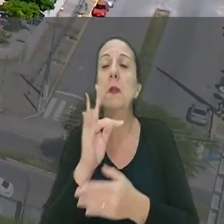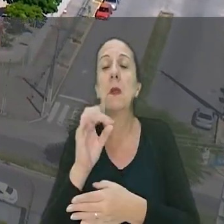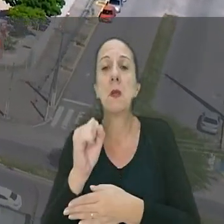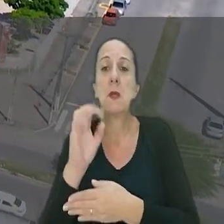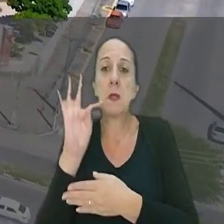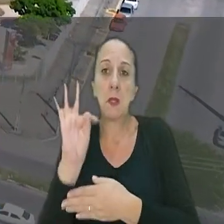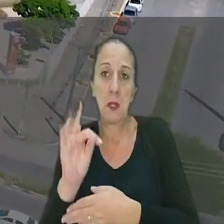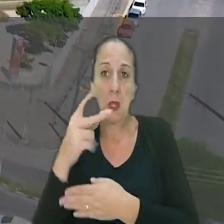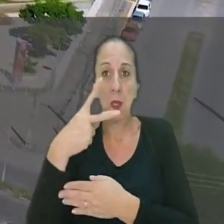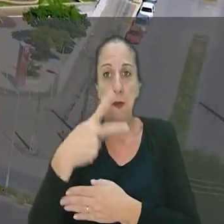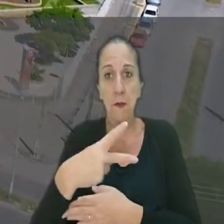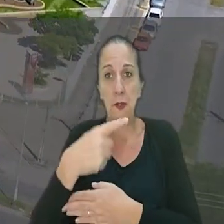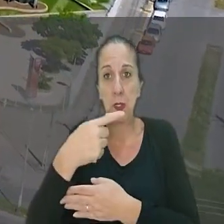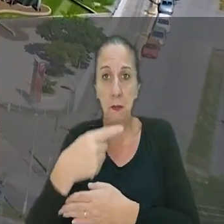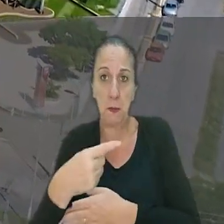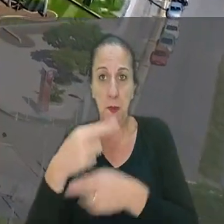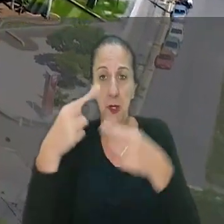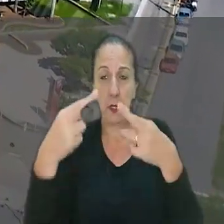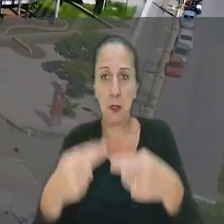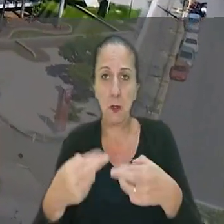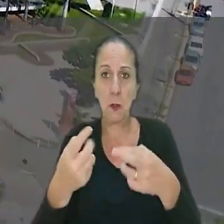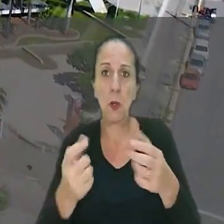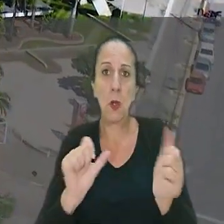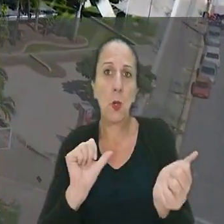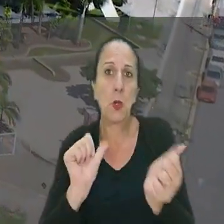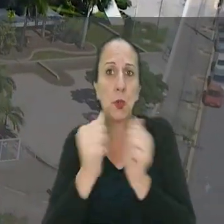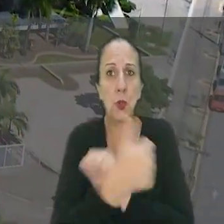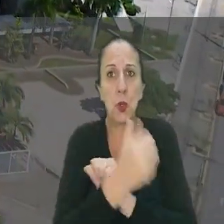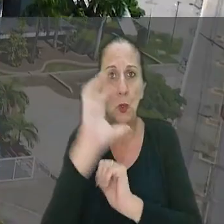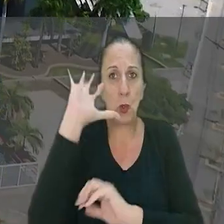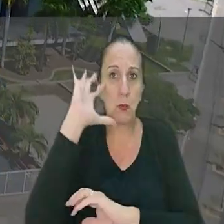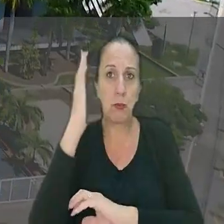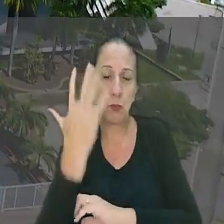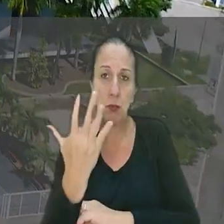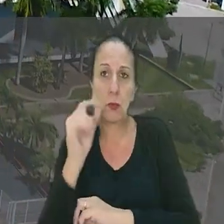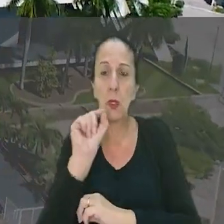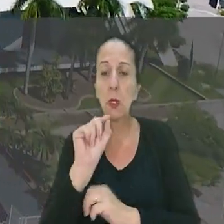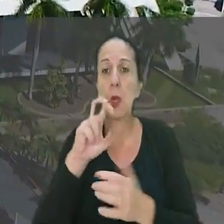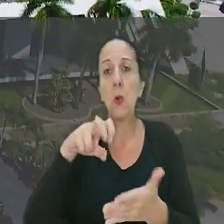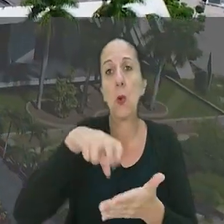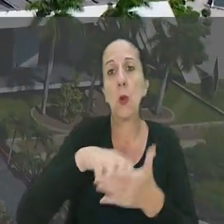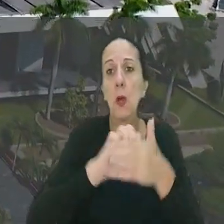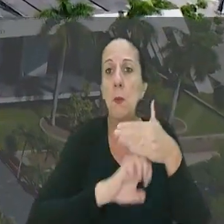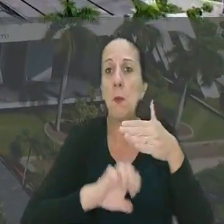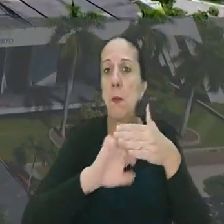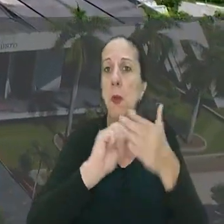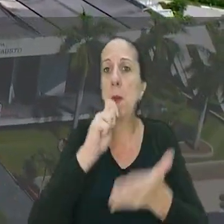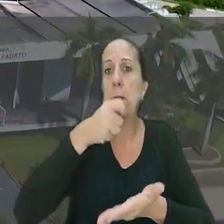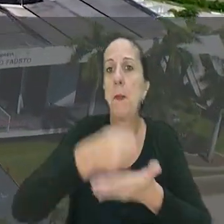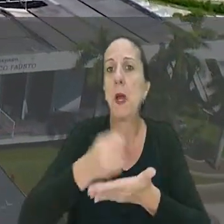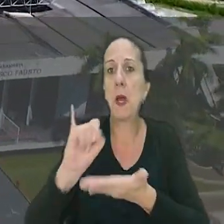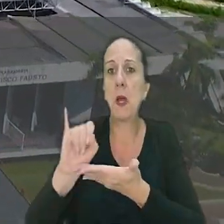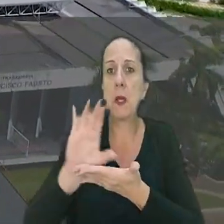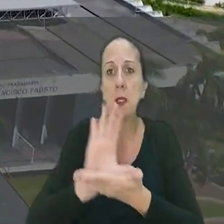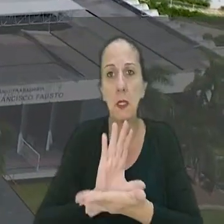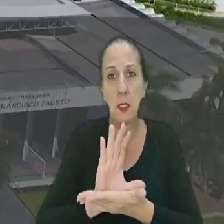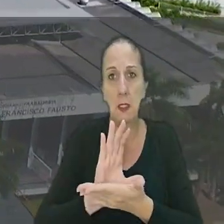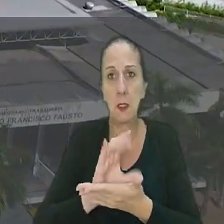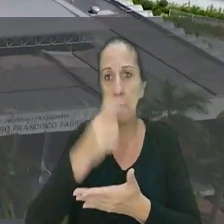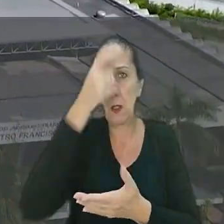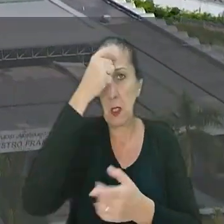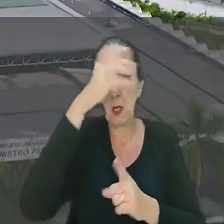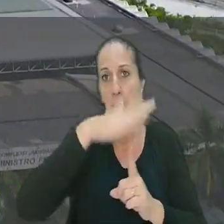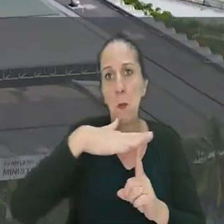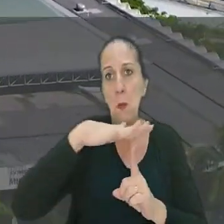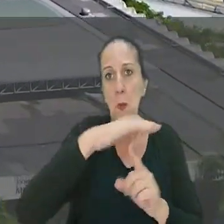Tribunal Regional do Trabalho da 21ª Região reverteu decisão de primeiro grau que havia condenado a empresa a pagar indenização por